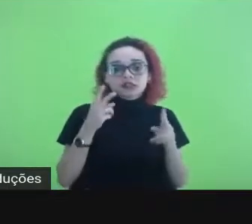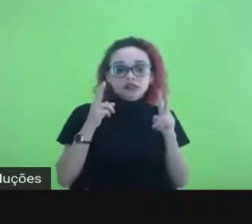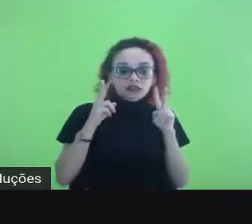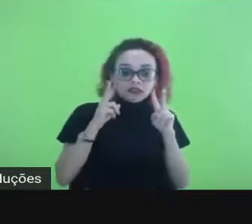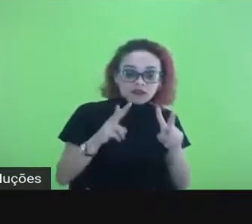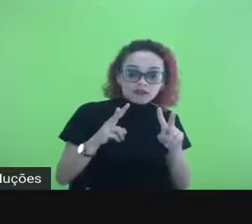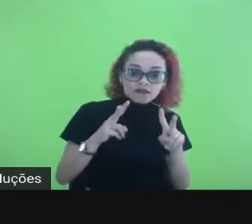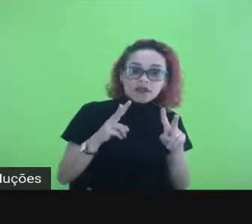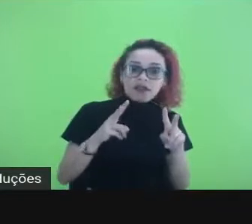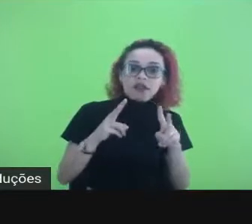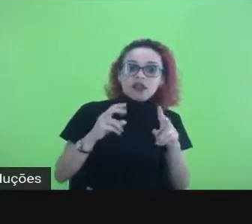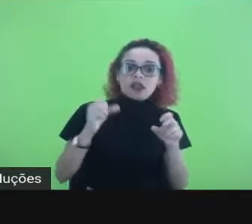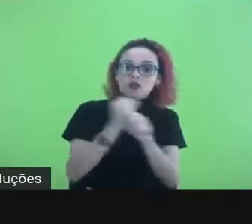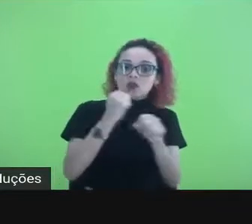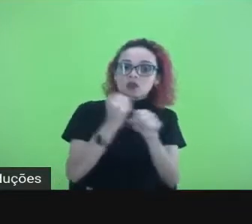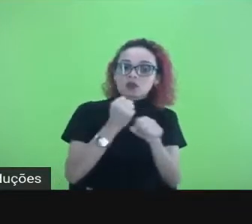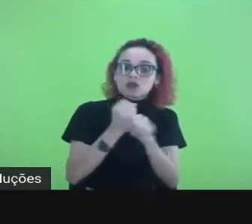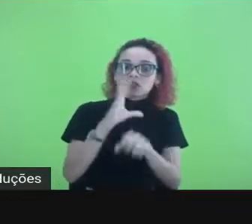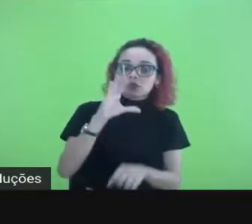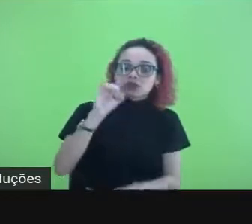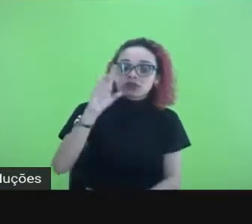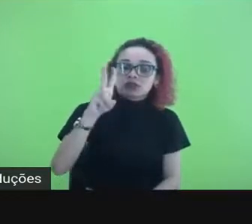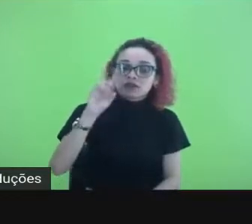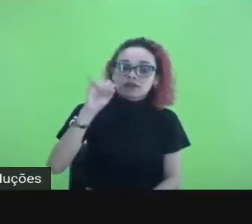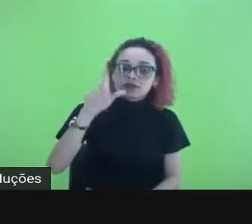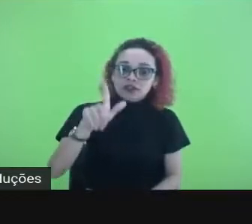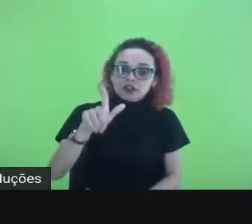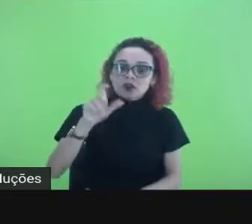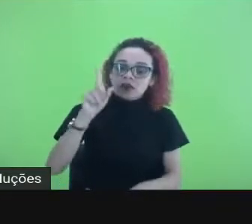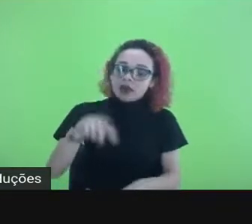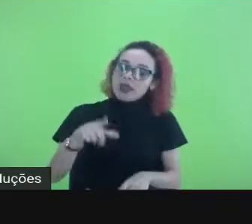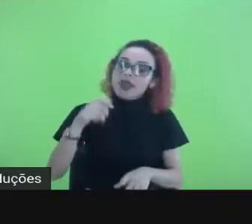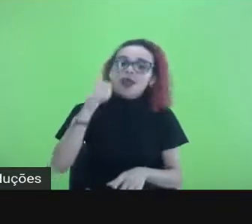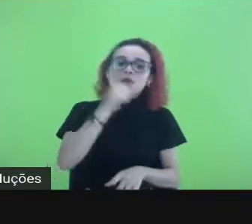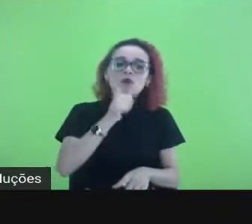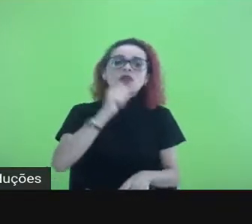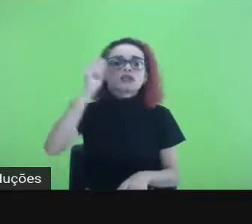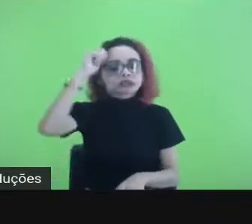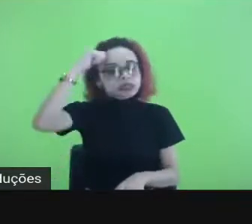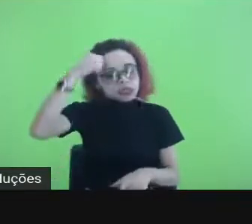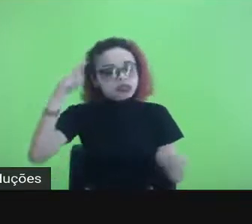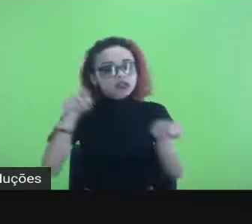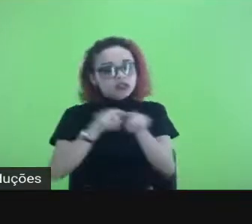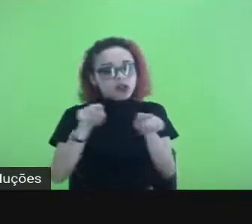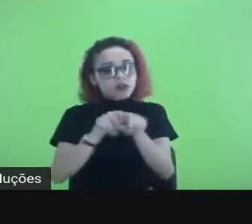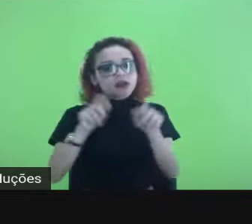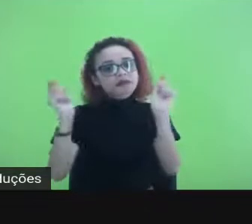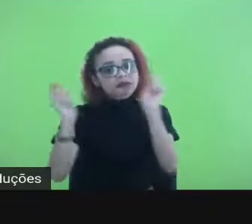seja também um espaço de mulheres negras, né, de corpos negros,